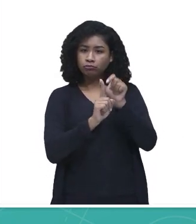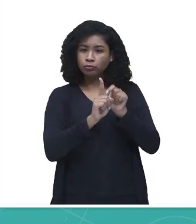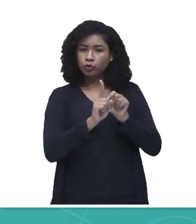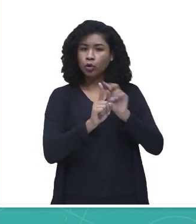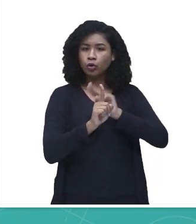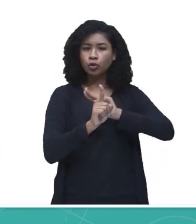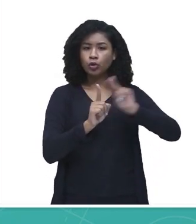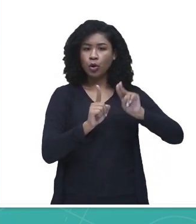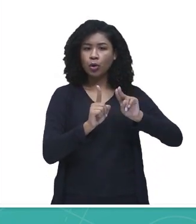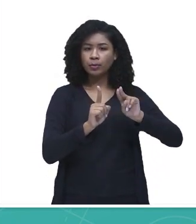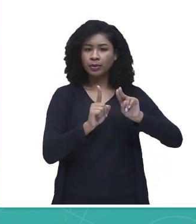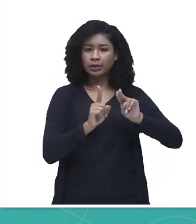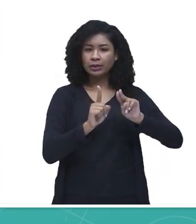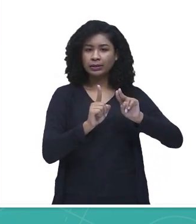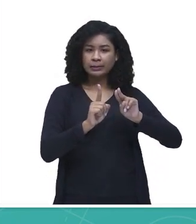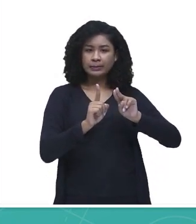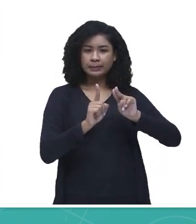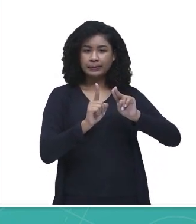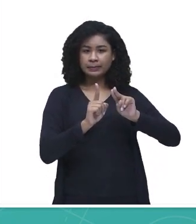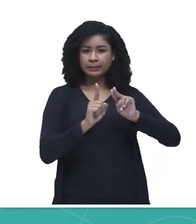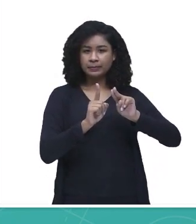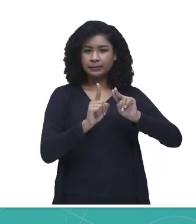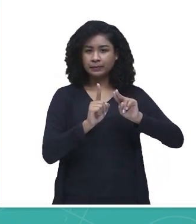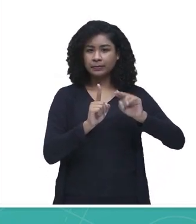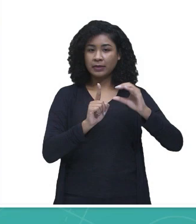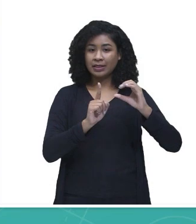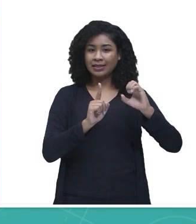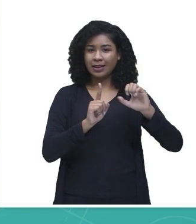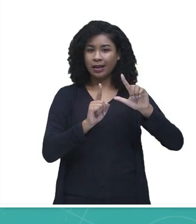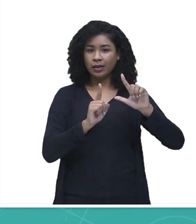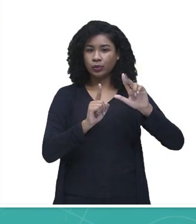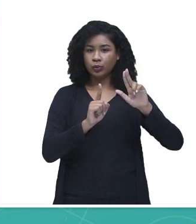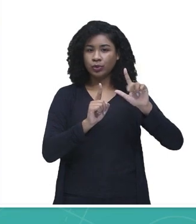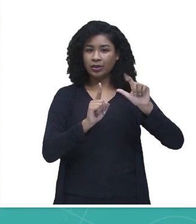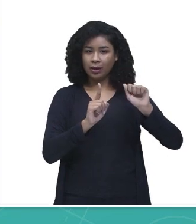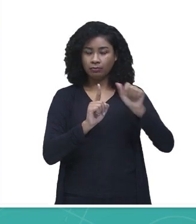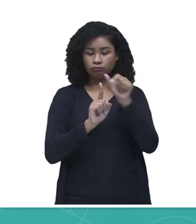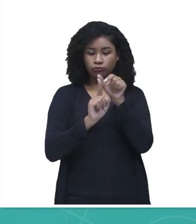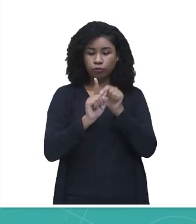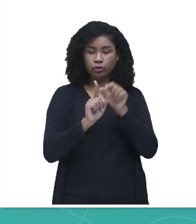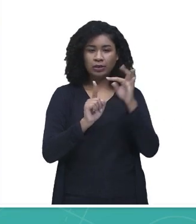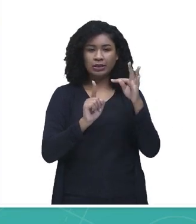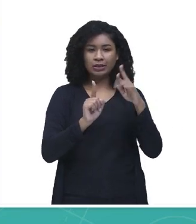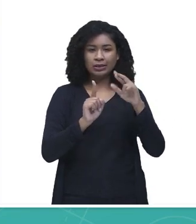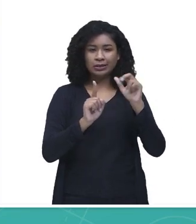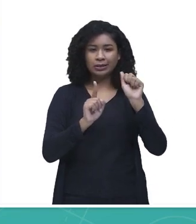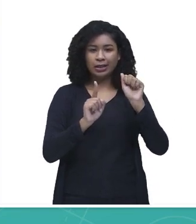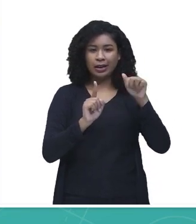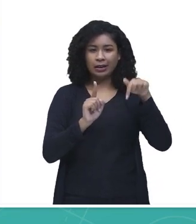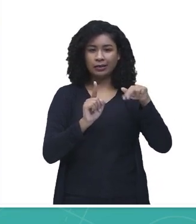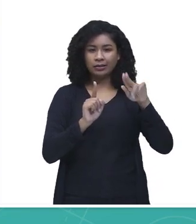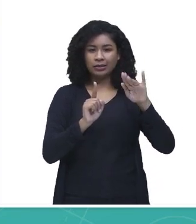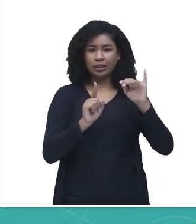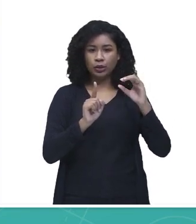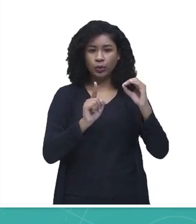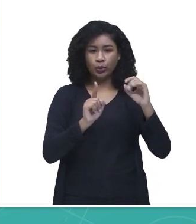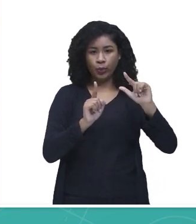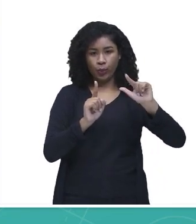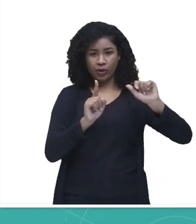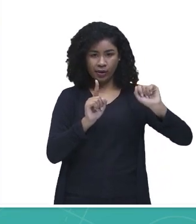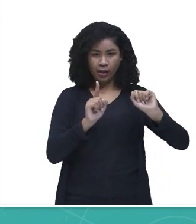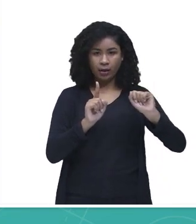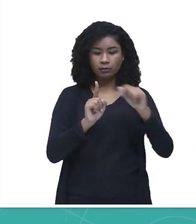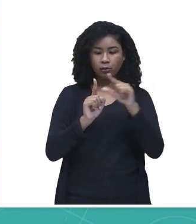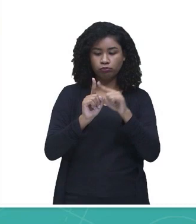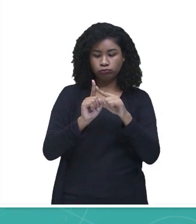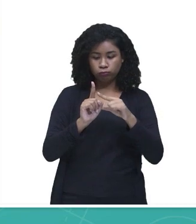a traqueia, ok? O espiráculo e o ar entrando, olha só. Então, quando o ar entrar, ele vai